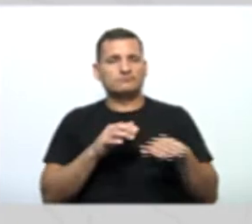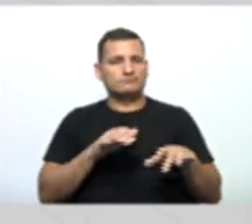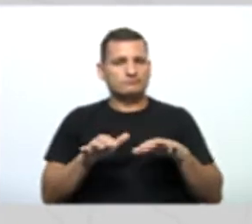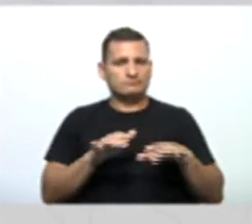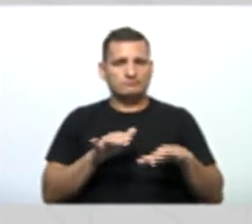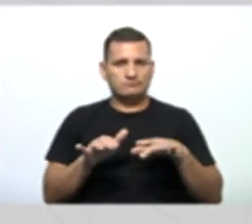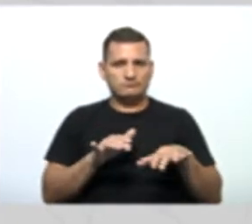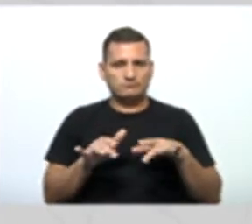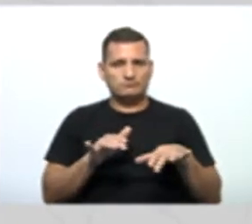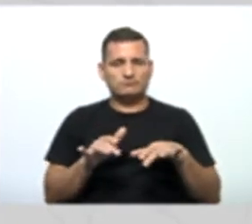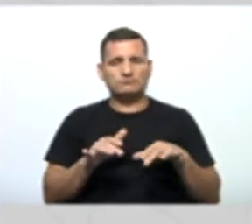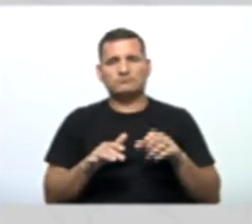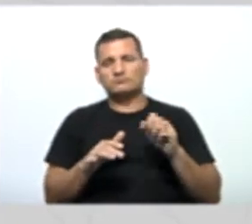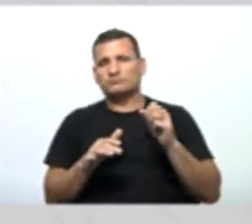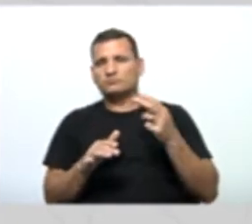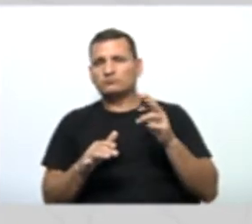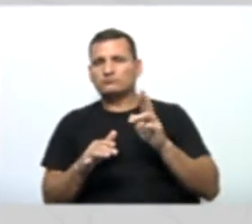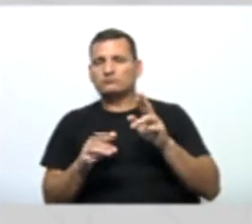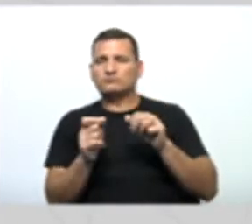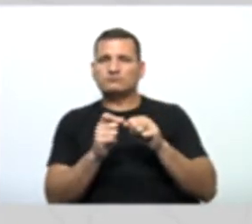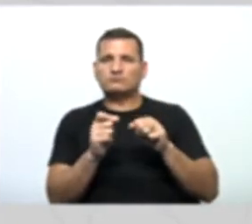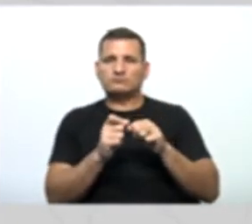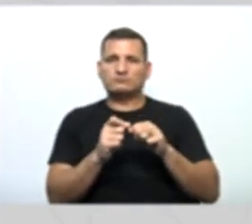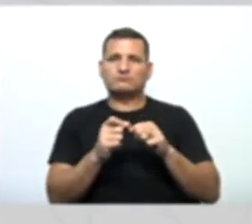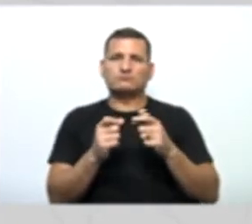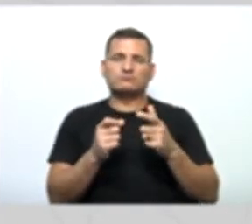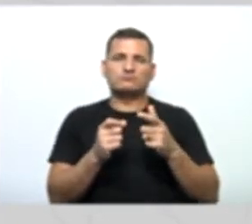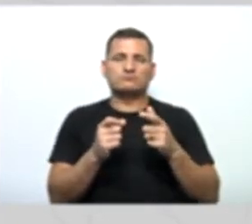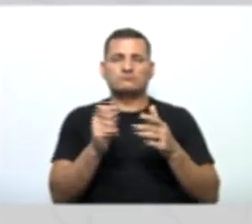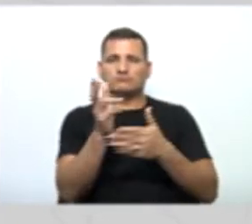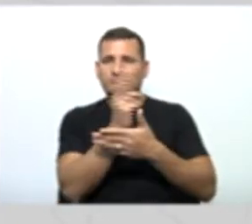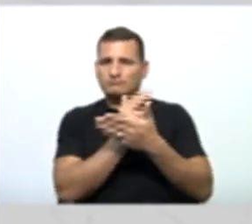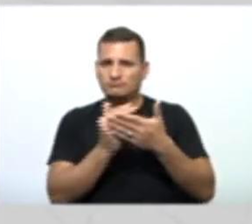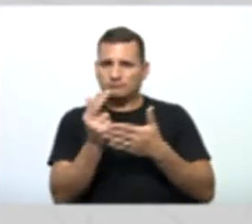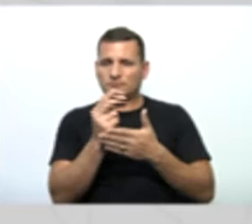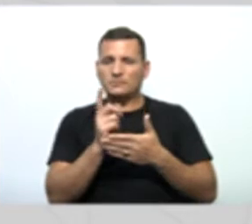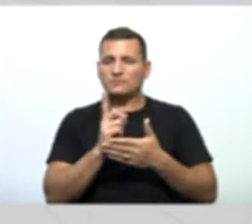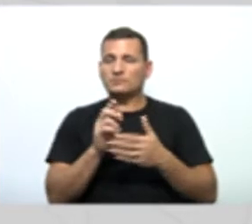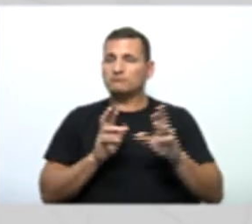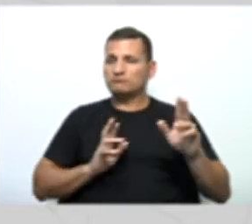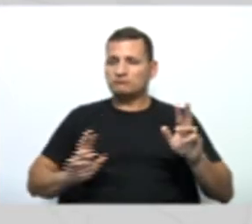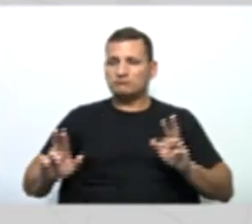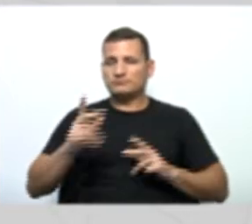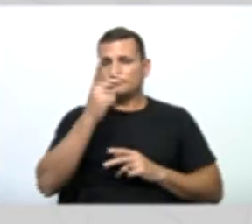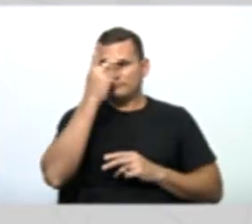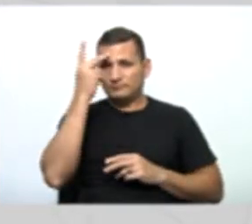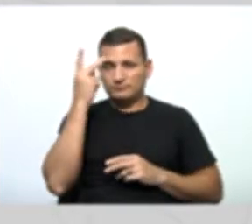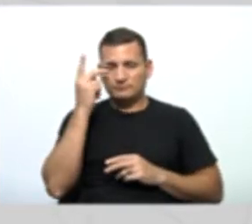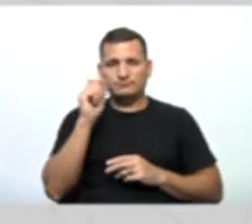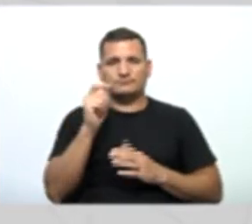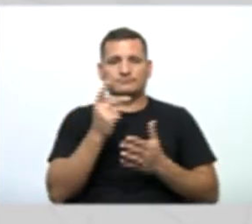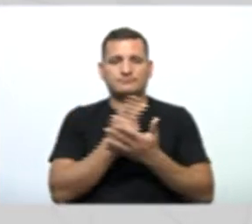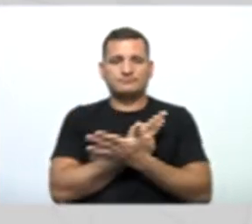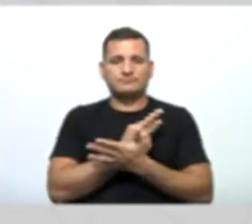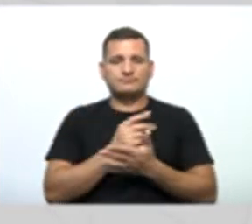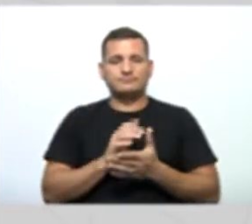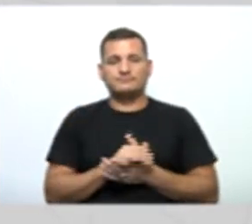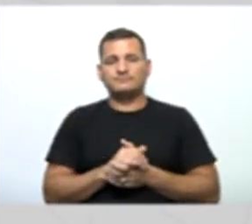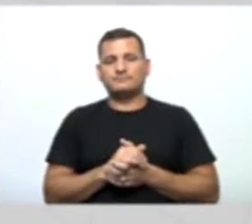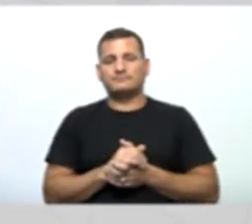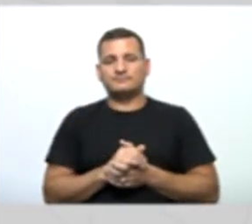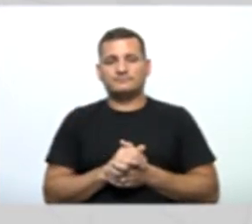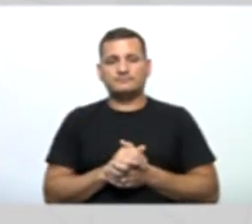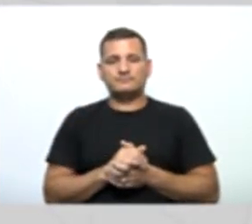né, e quem vai desenvolver a interface da sua página não é a mesma pessoa. Aí o que vai acontecer? Você